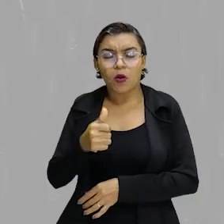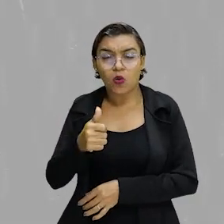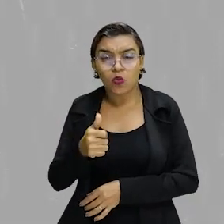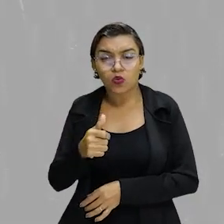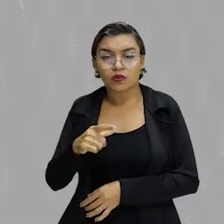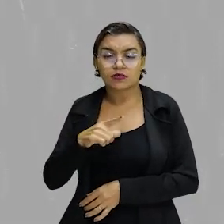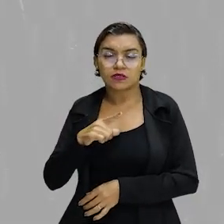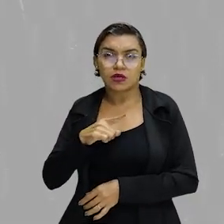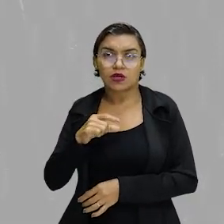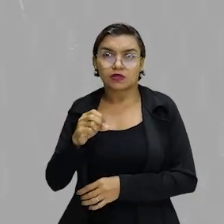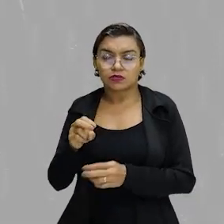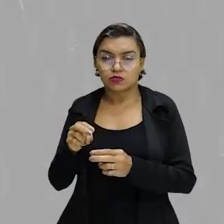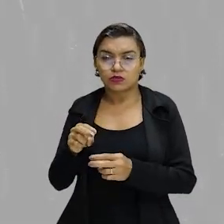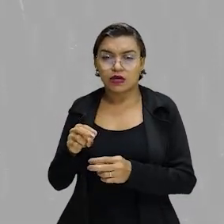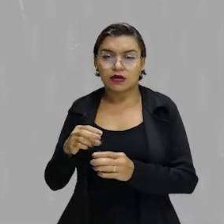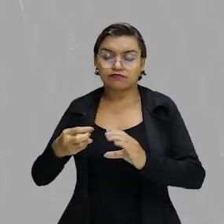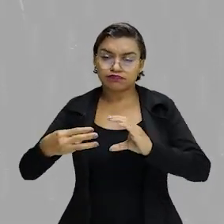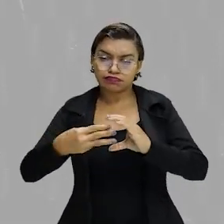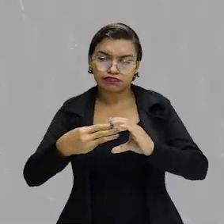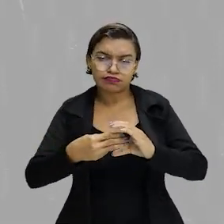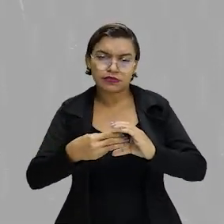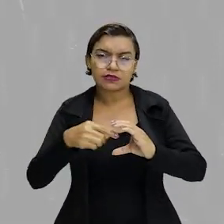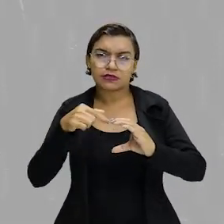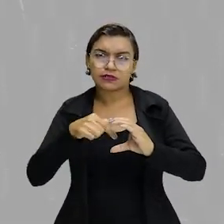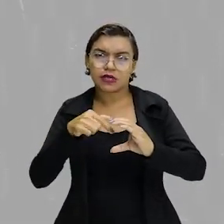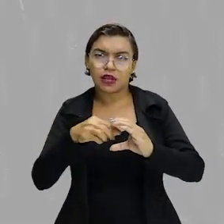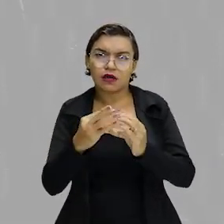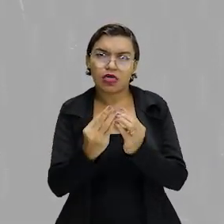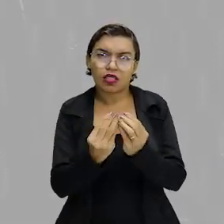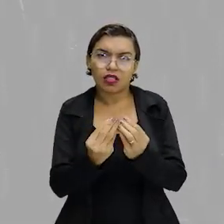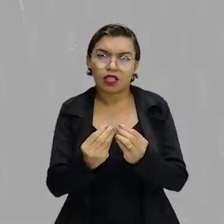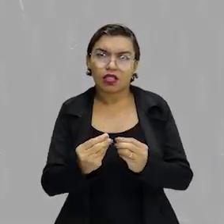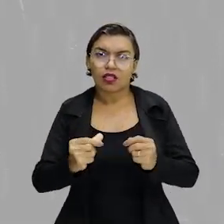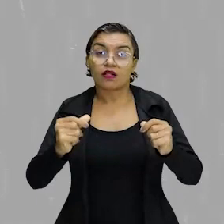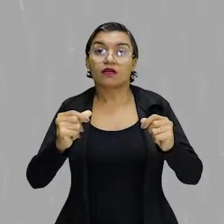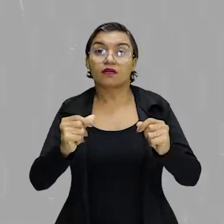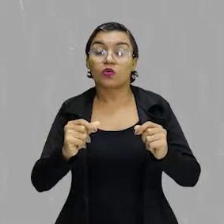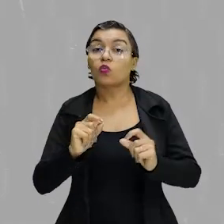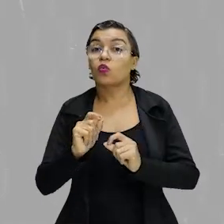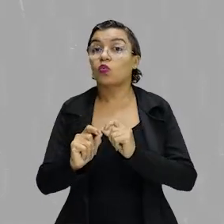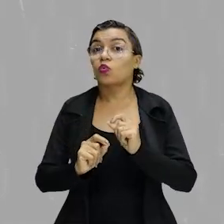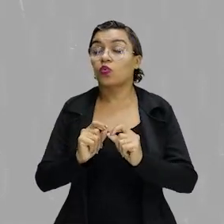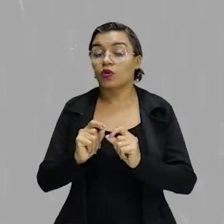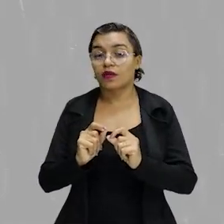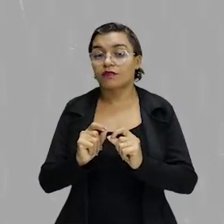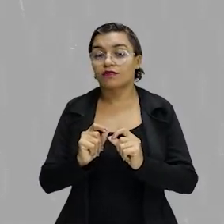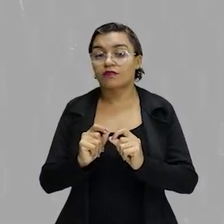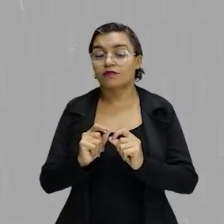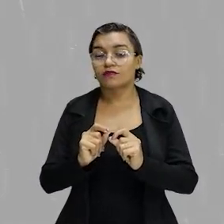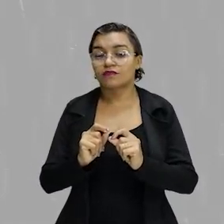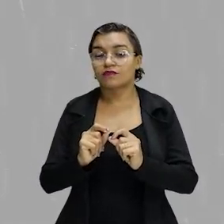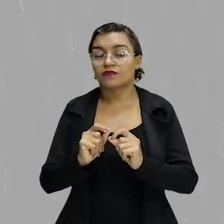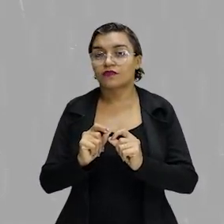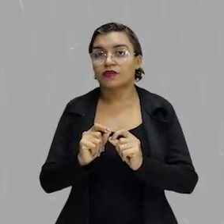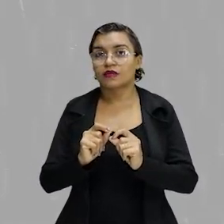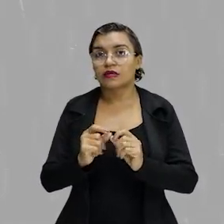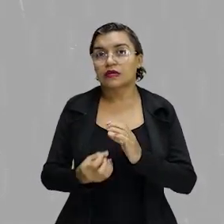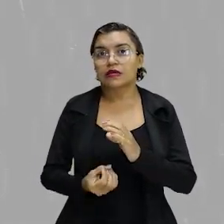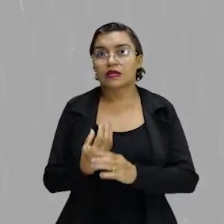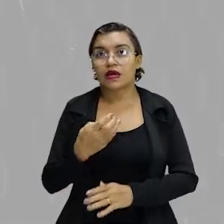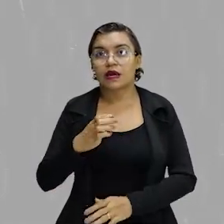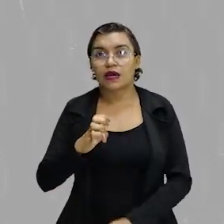O conteúdo celular dessa bactéria vai sofrer degeneração e ela vai poder formar um endósporo.